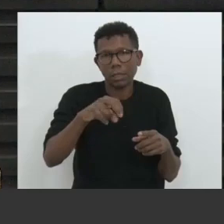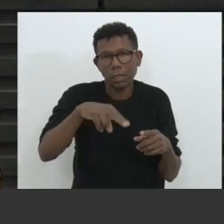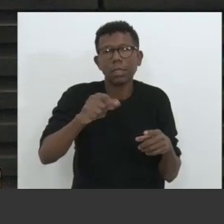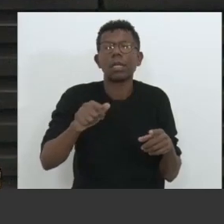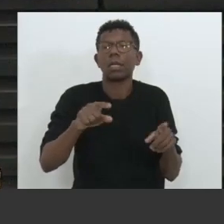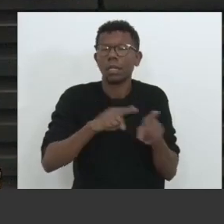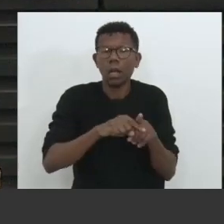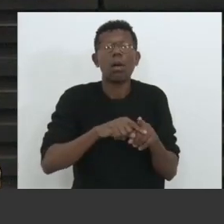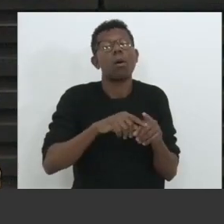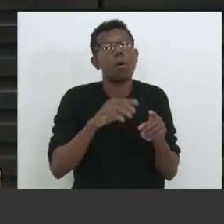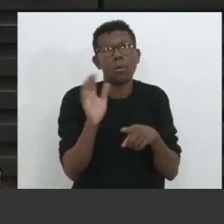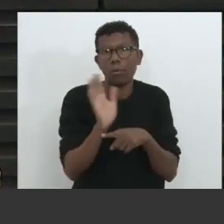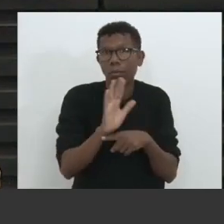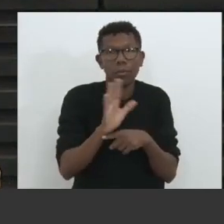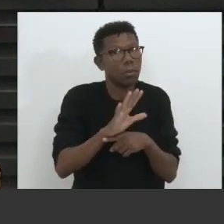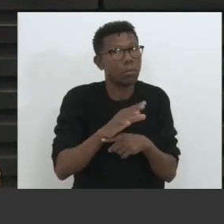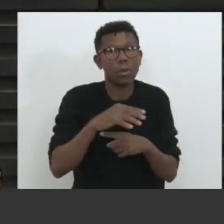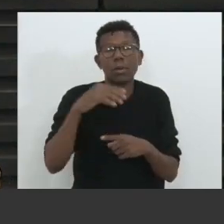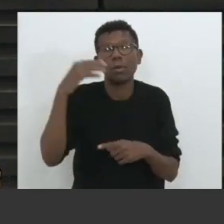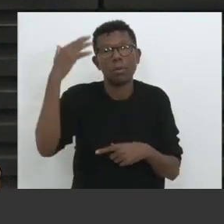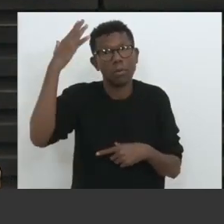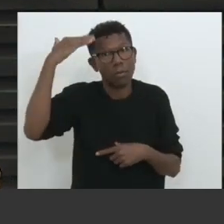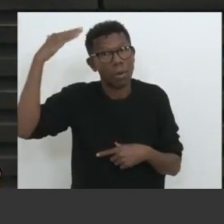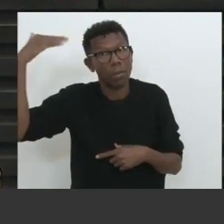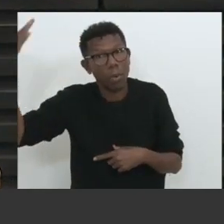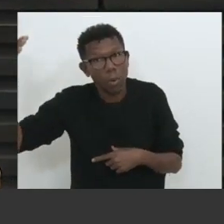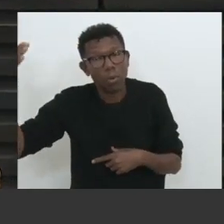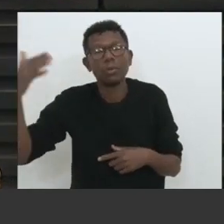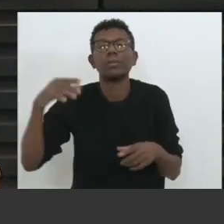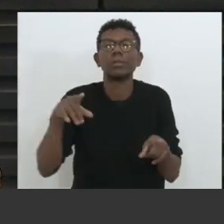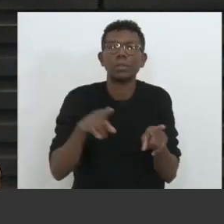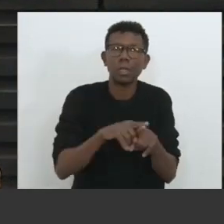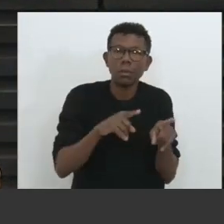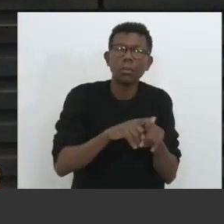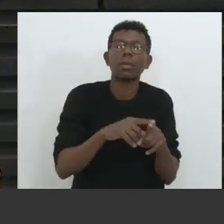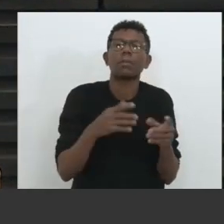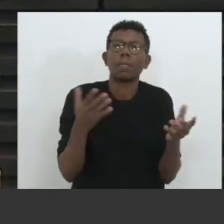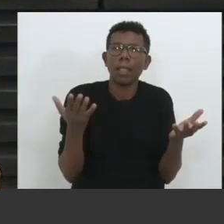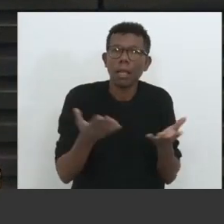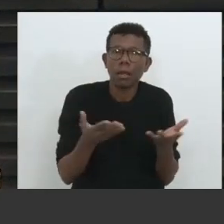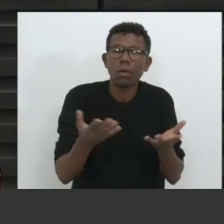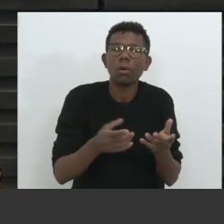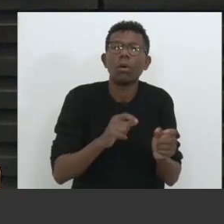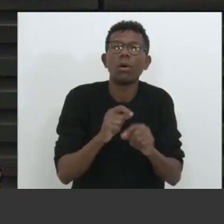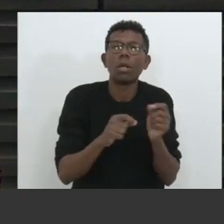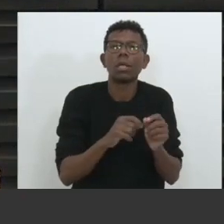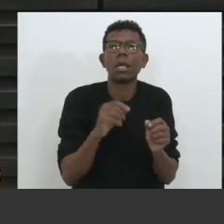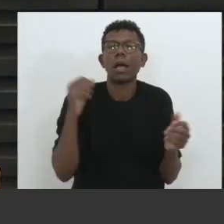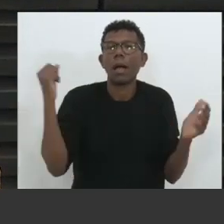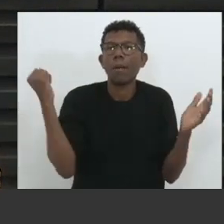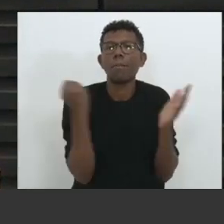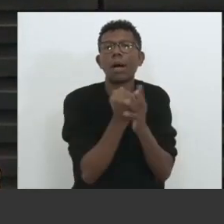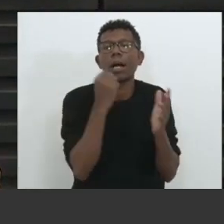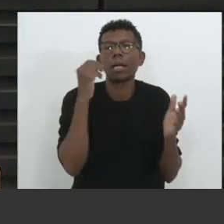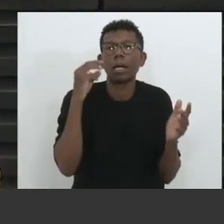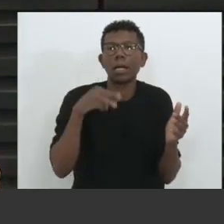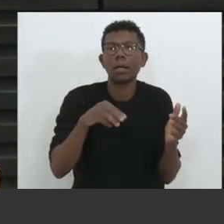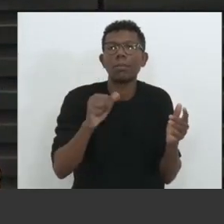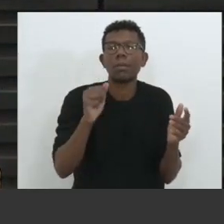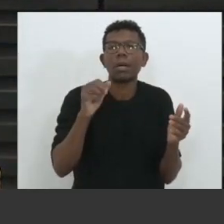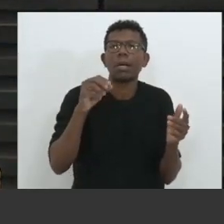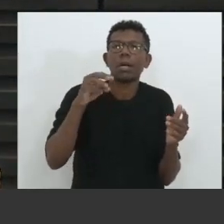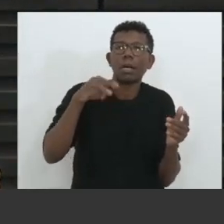o país atualmente Jorge é CEO da marca Mamonas Assassinas e o responsável por trazer para